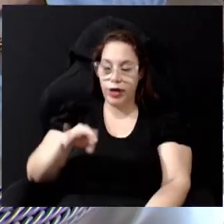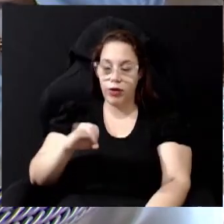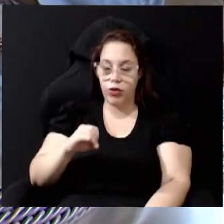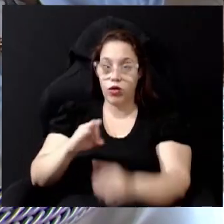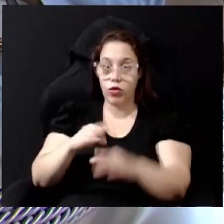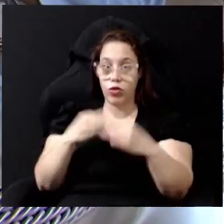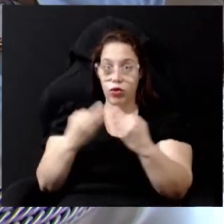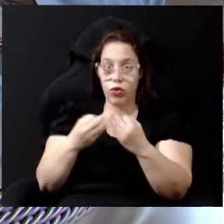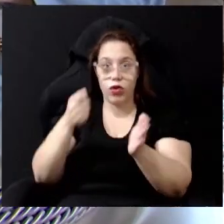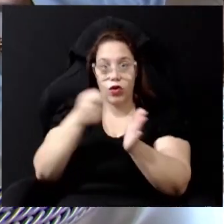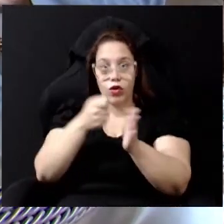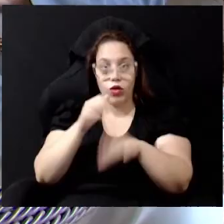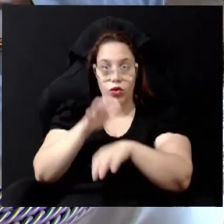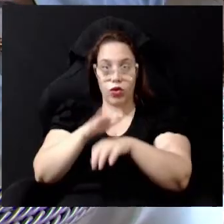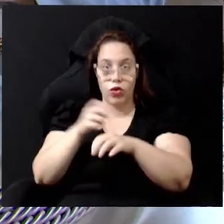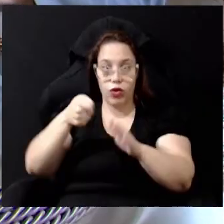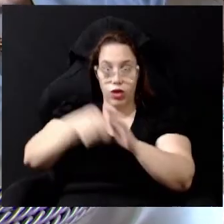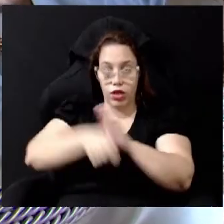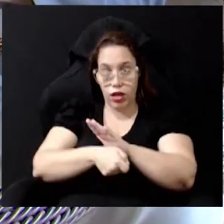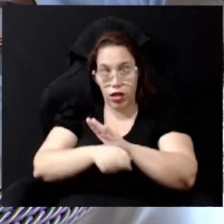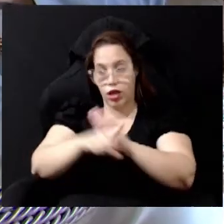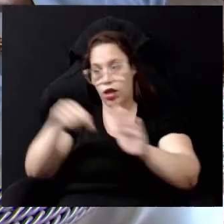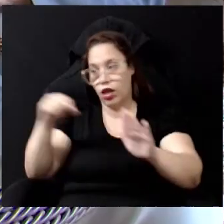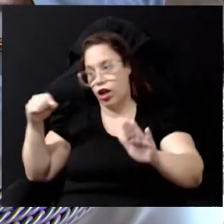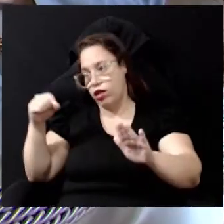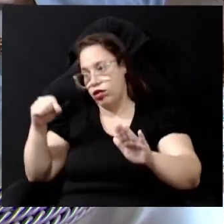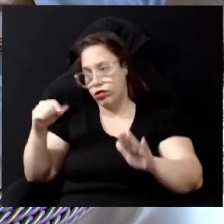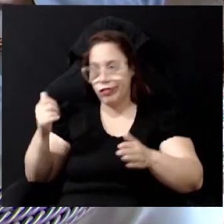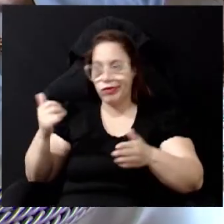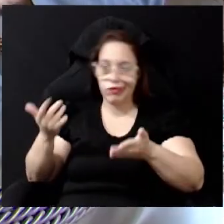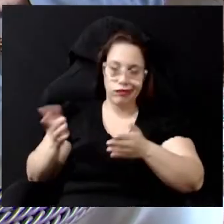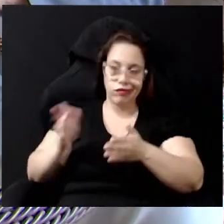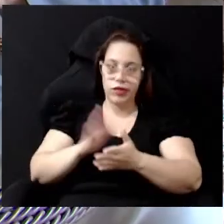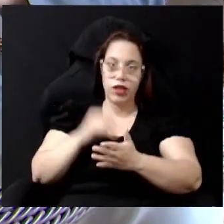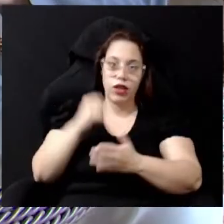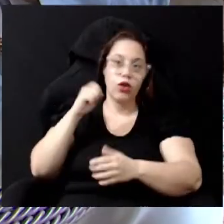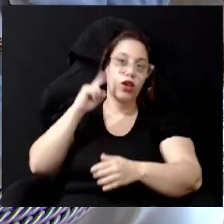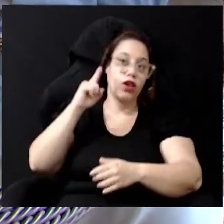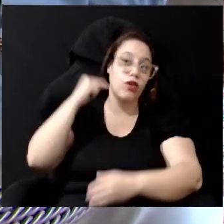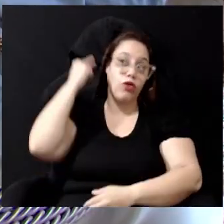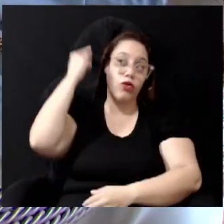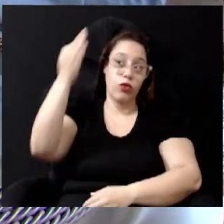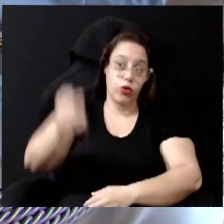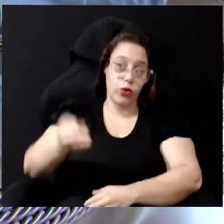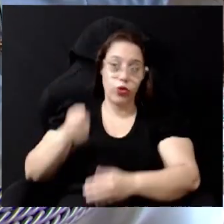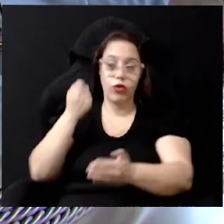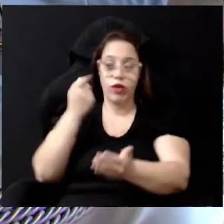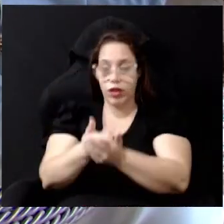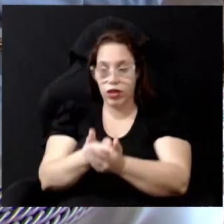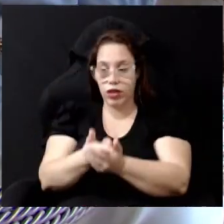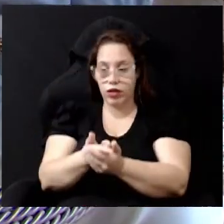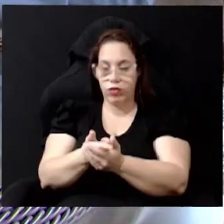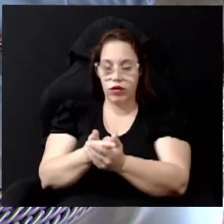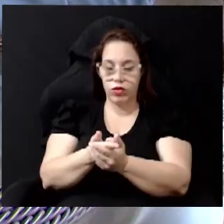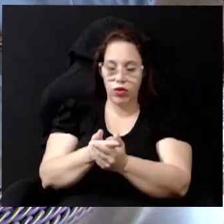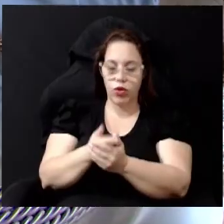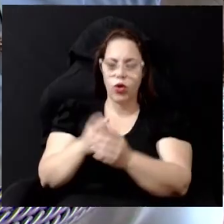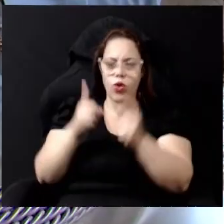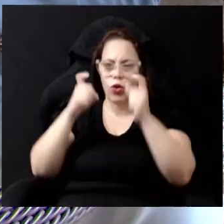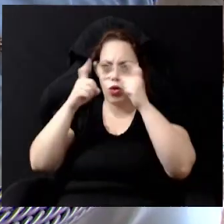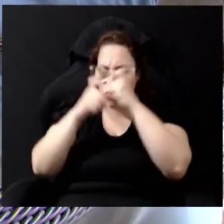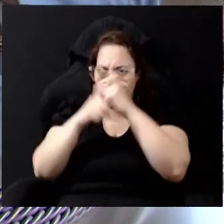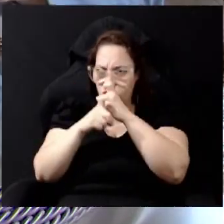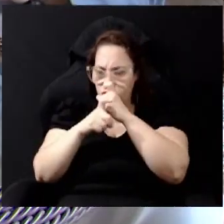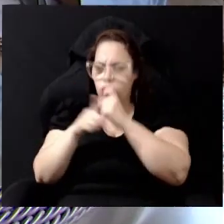que entra, do que Isso. gasta, do que vai gastar, é isso, né? Isso. Eu faço sempre um desafio às pessoas com